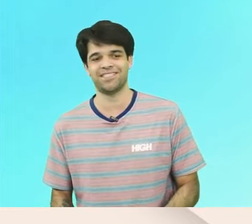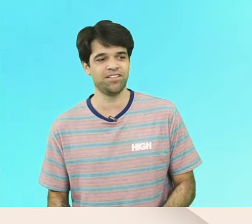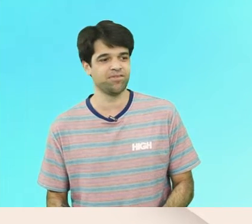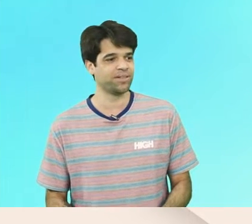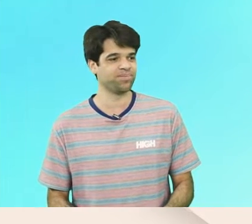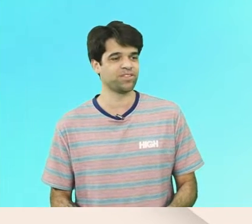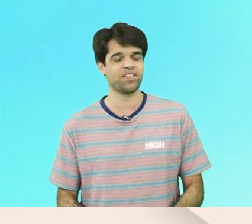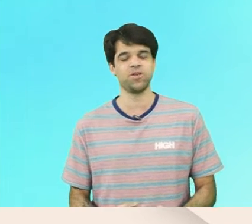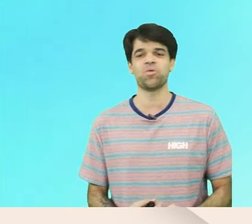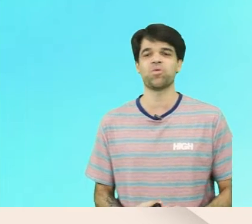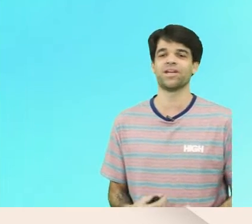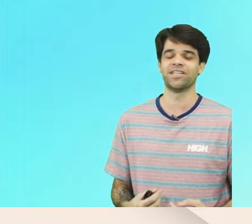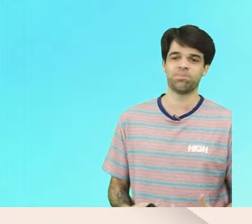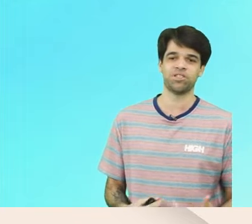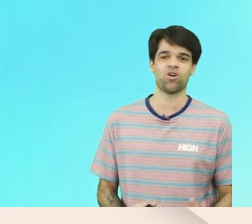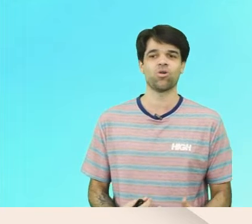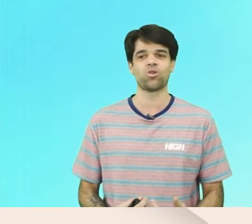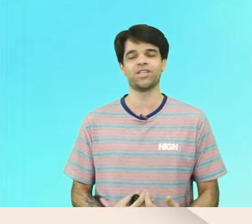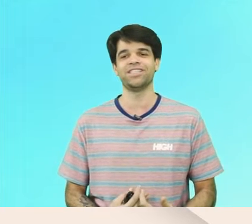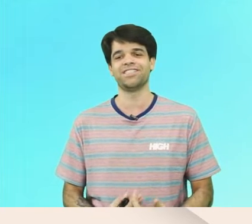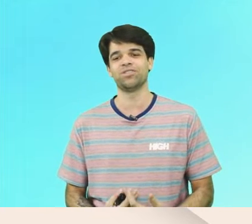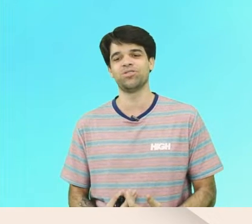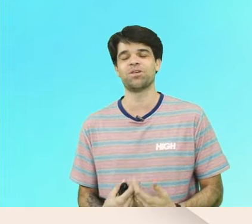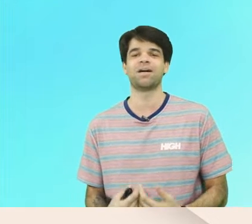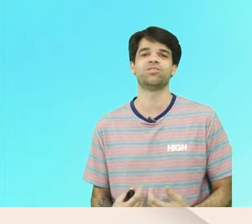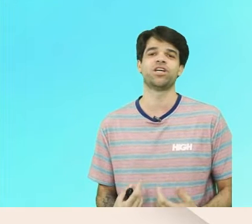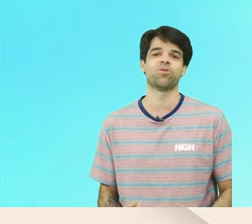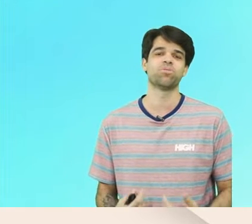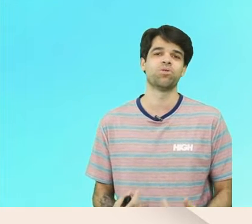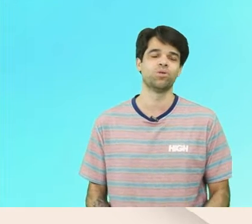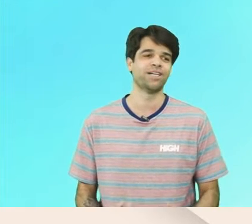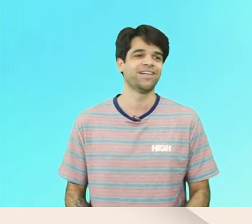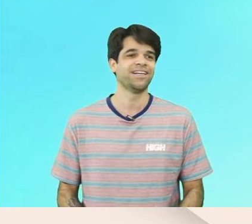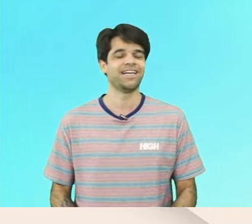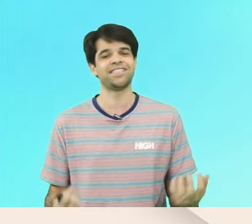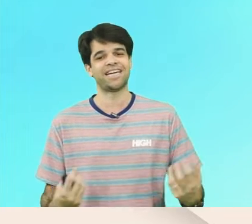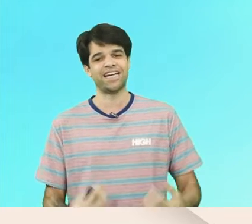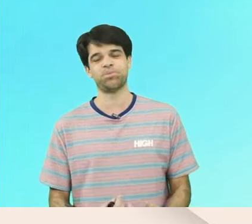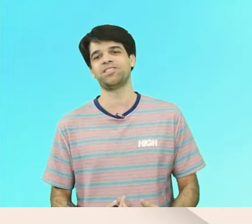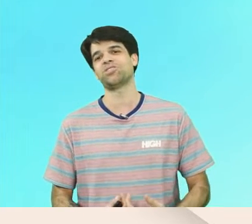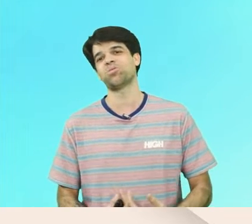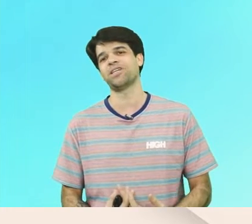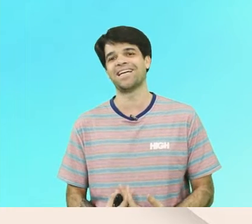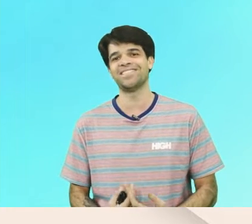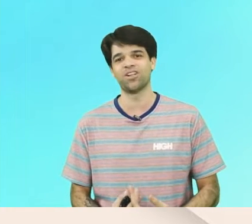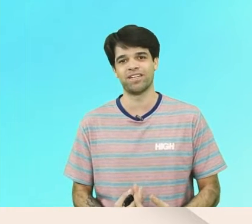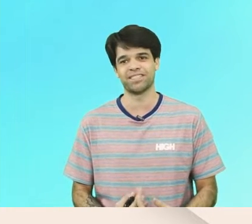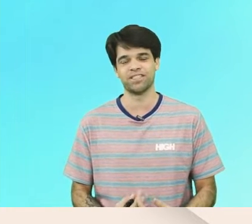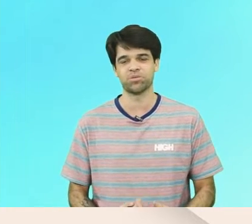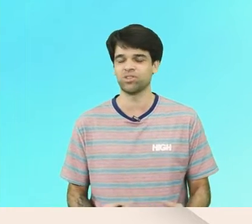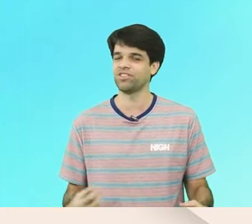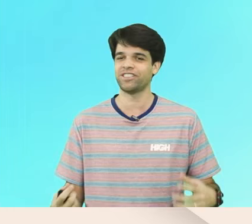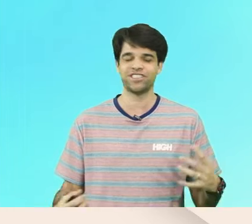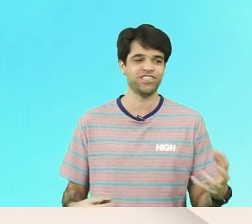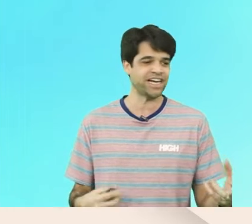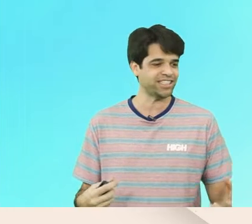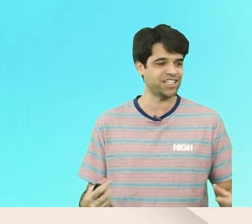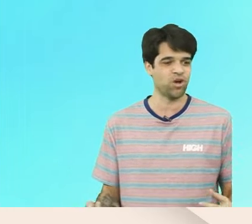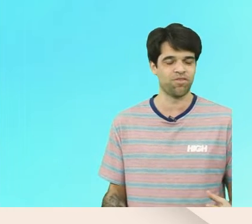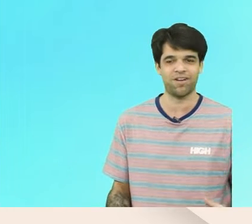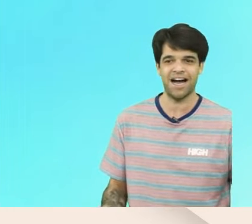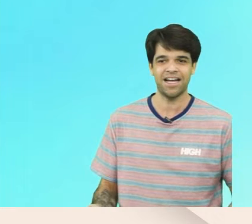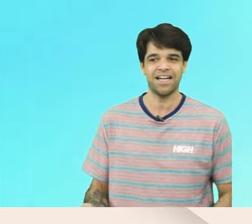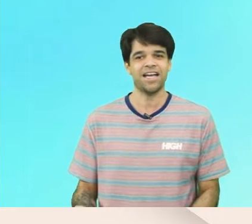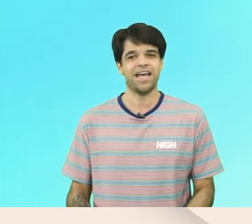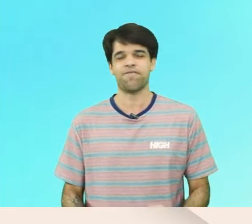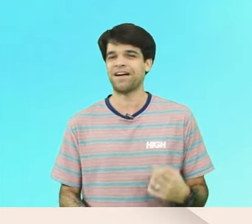a perspectiva que um grande psicólogo cognitivo chamado Jerome Bruner, ele traz para a gente sobre a ideia de inovação. Muitas vezes a gente acha